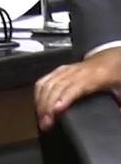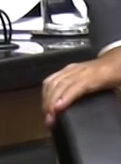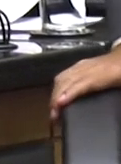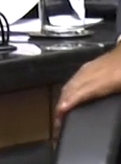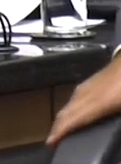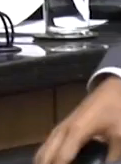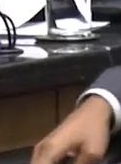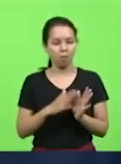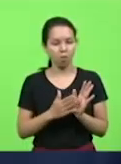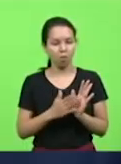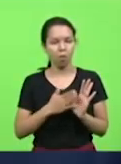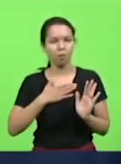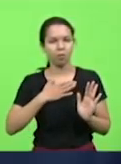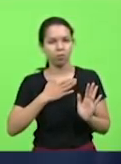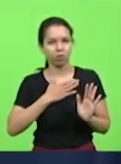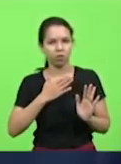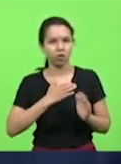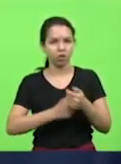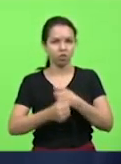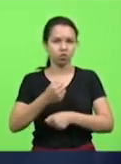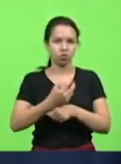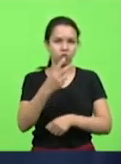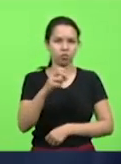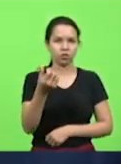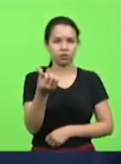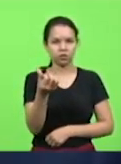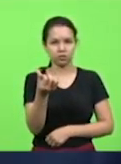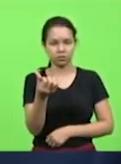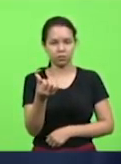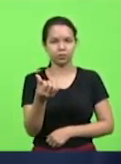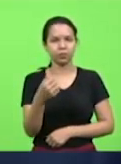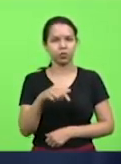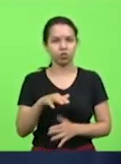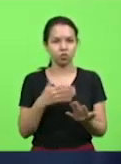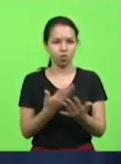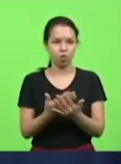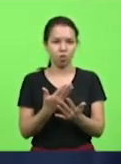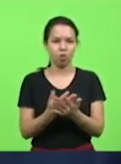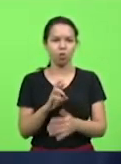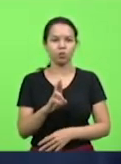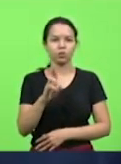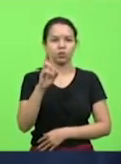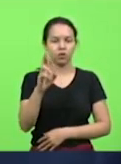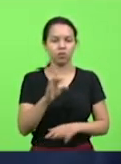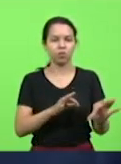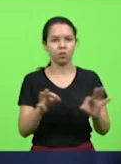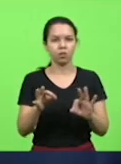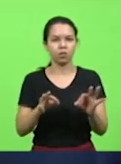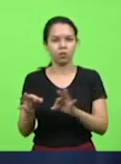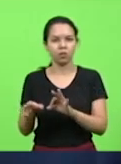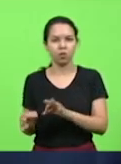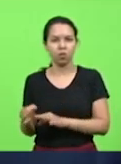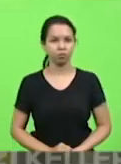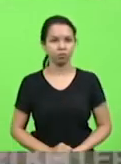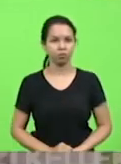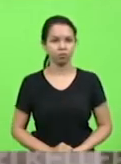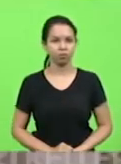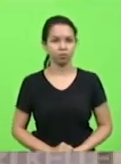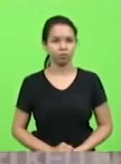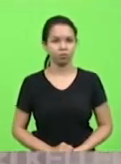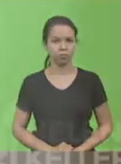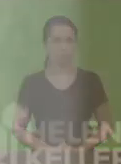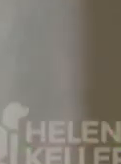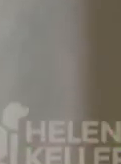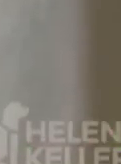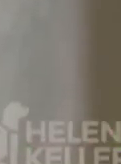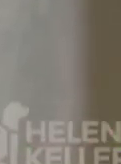deficientes visuais. O parlamentar é presidente da Comissão de Defesa dos Direitos da Pessoa com Deficiência e apresentou